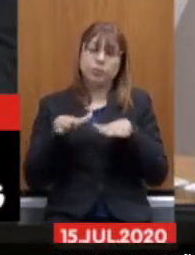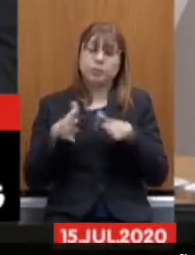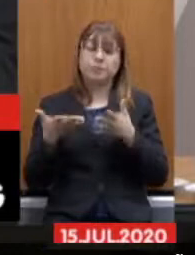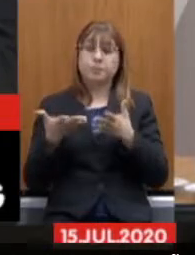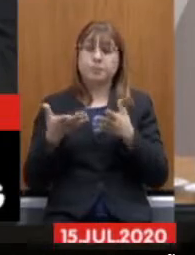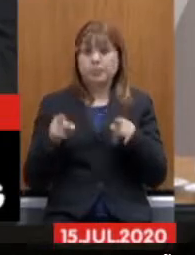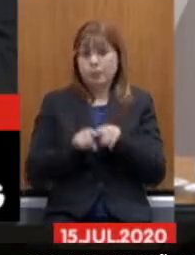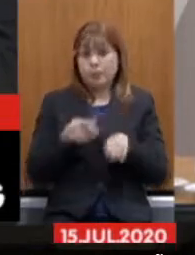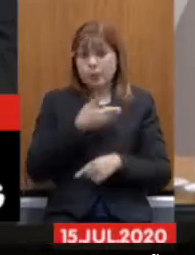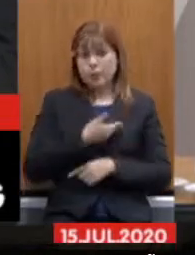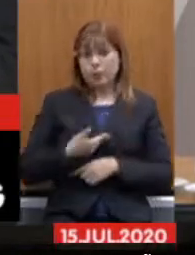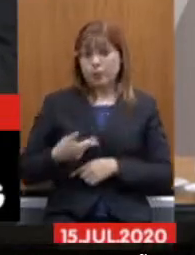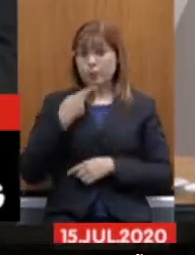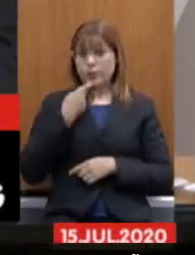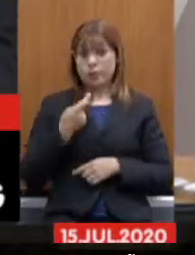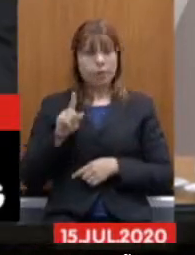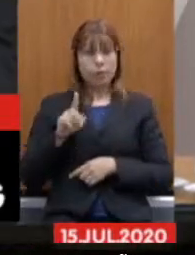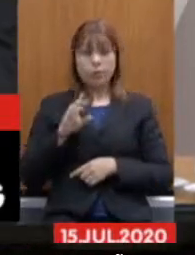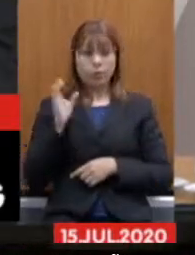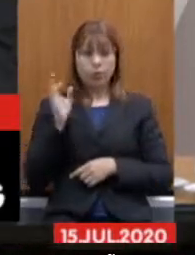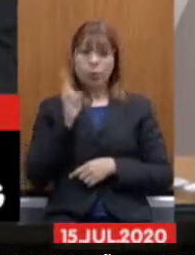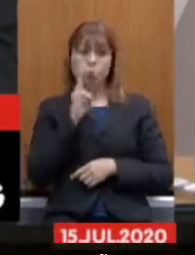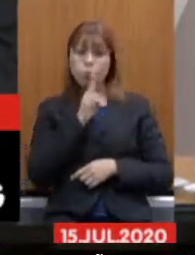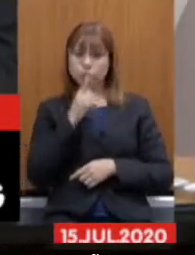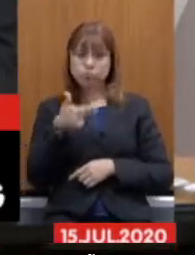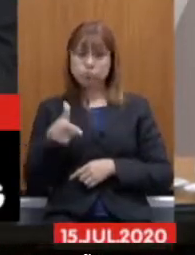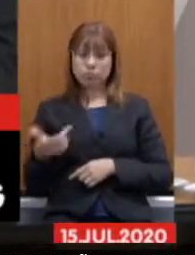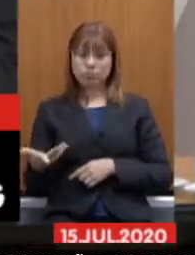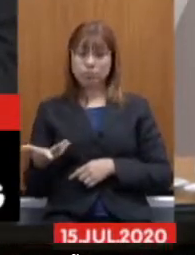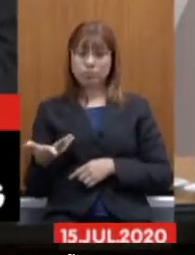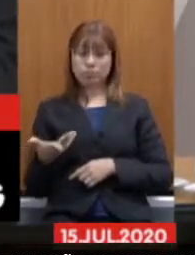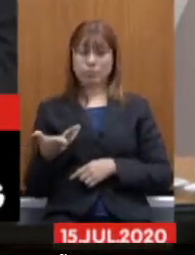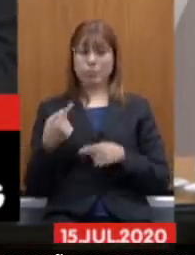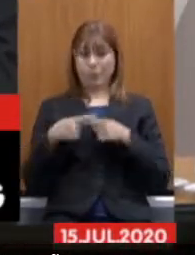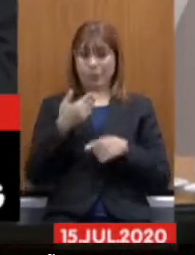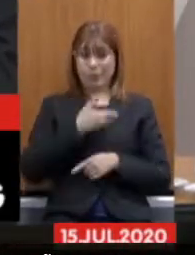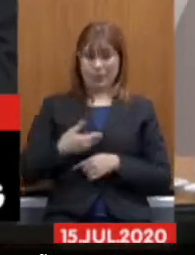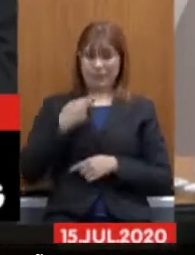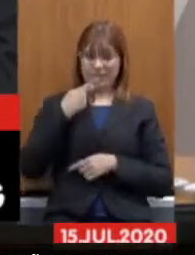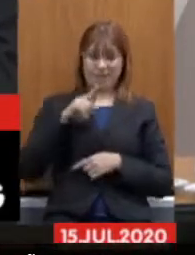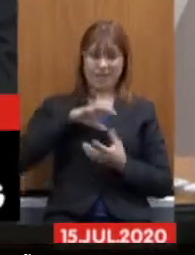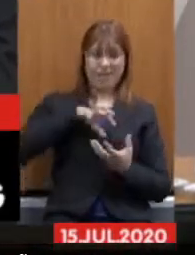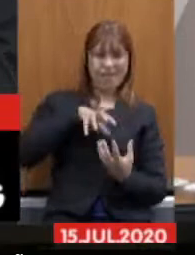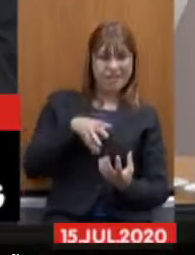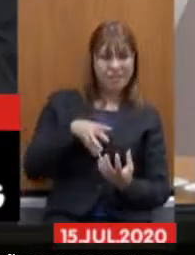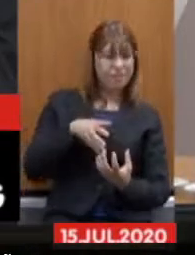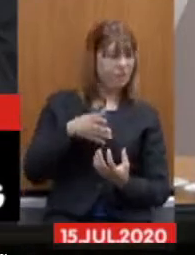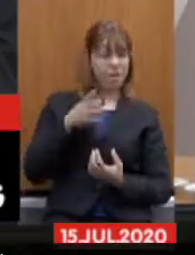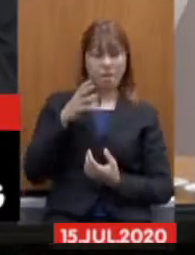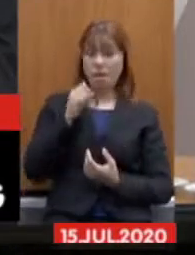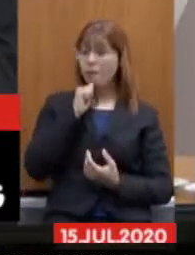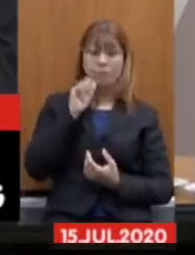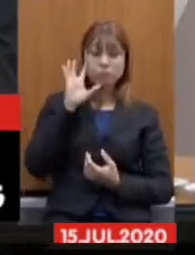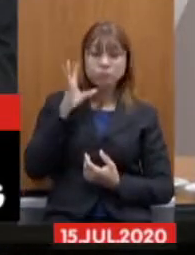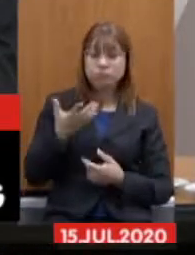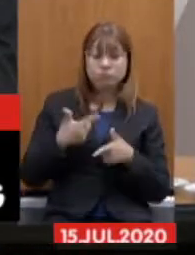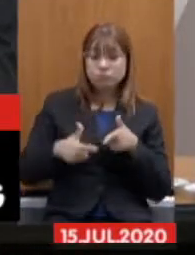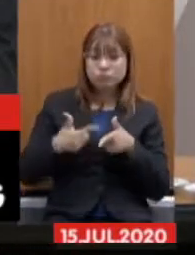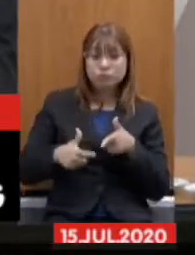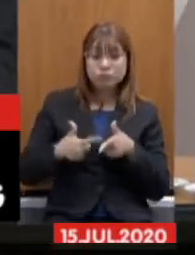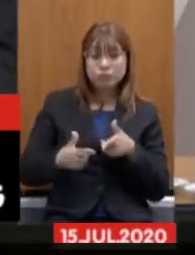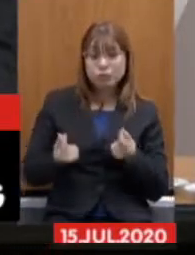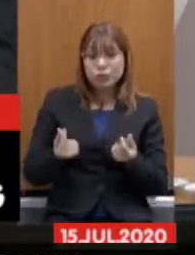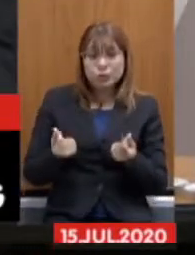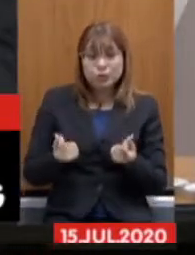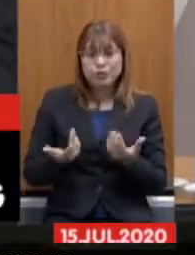tem até o próprio governo fala que não é urgente porque quando ele fala e é verdade que a reforma não vai resolver o problema da se não